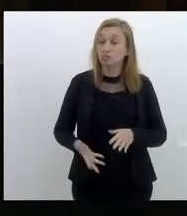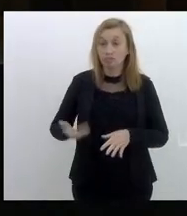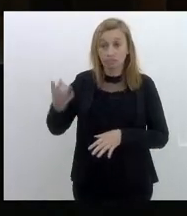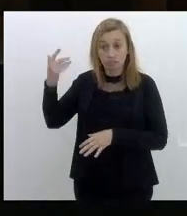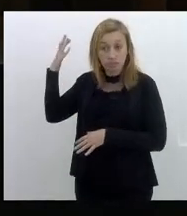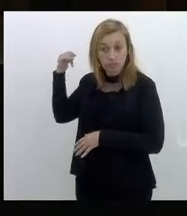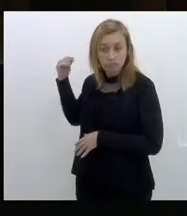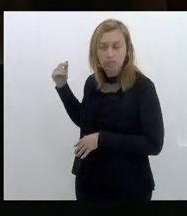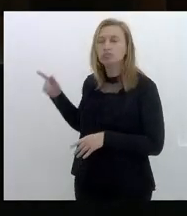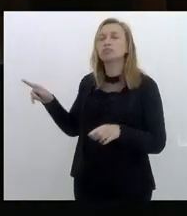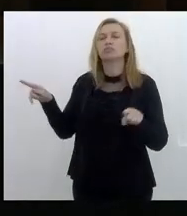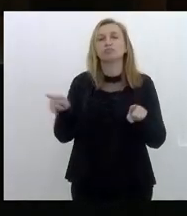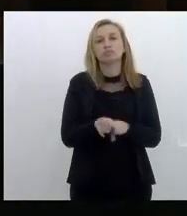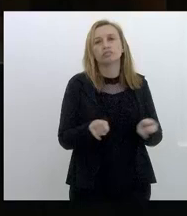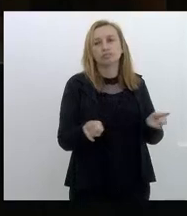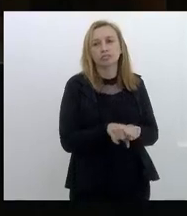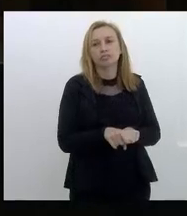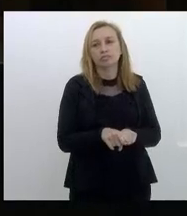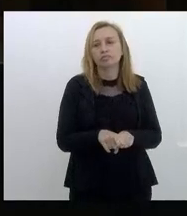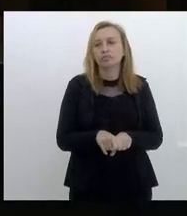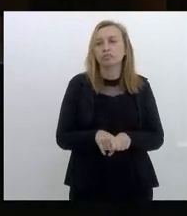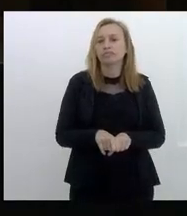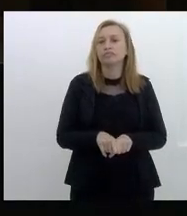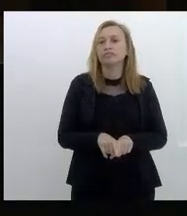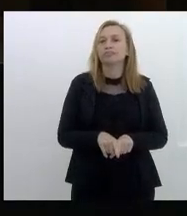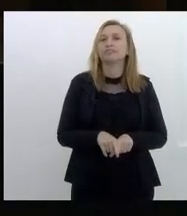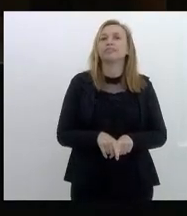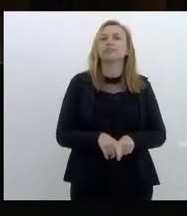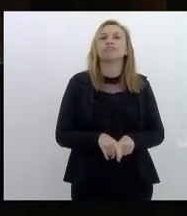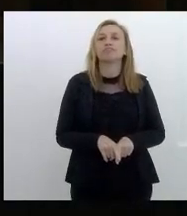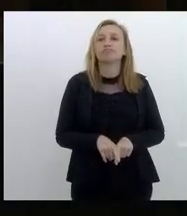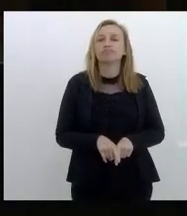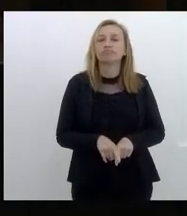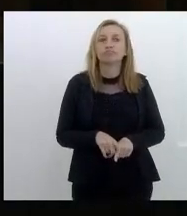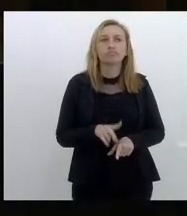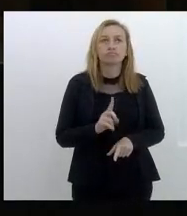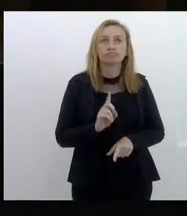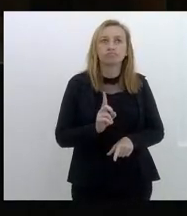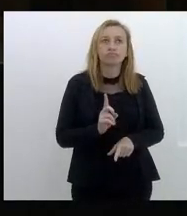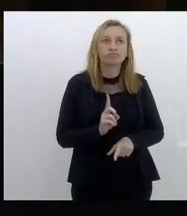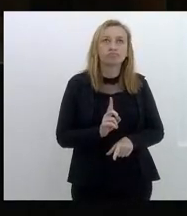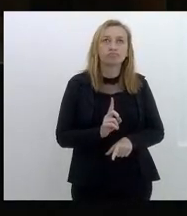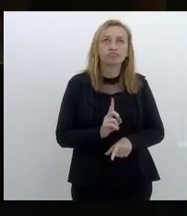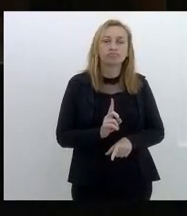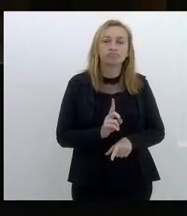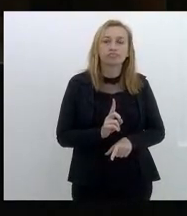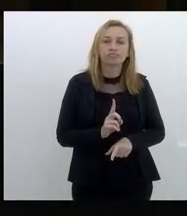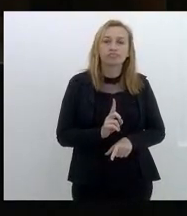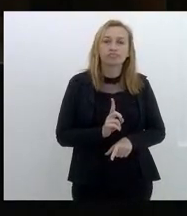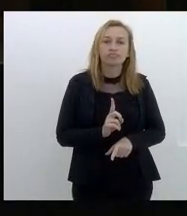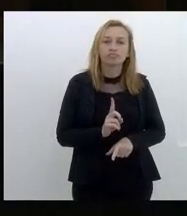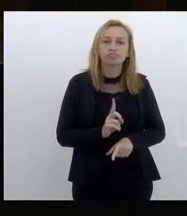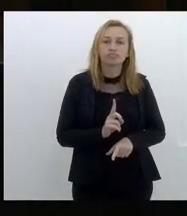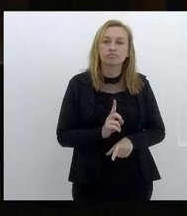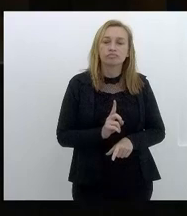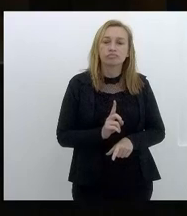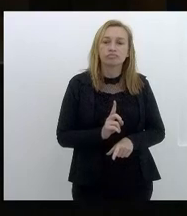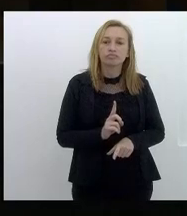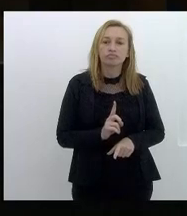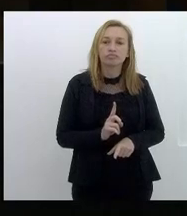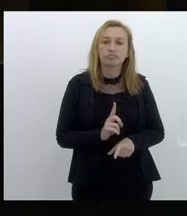mais seja também porque não se usou colocar o dedo na ferida